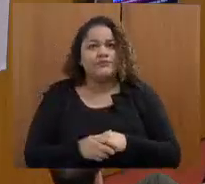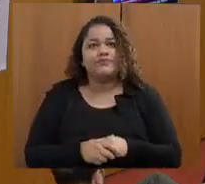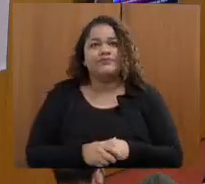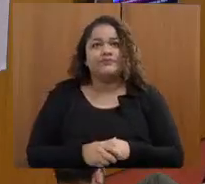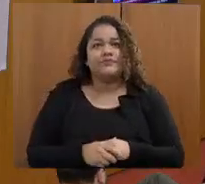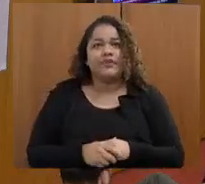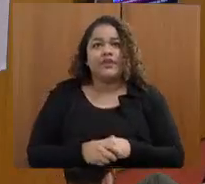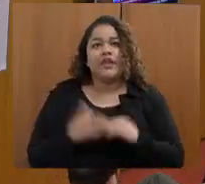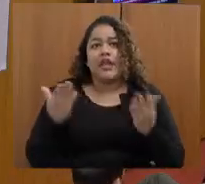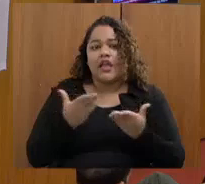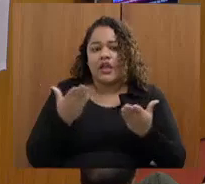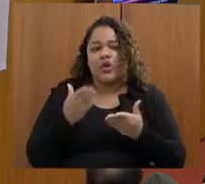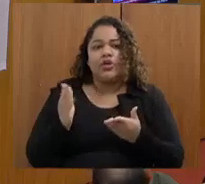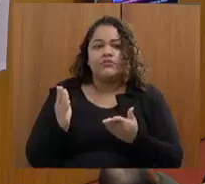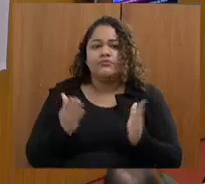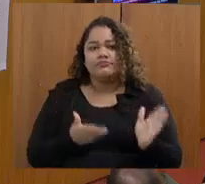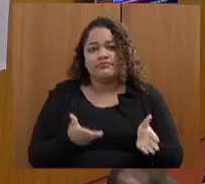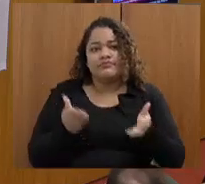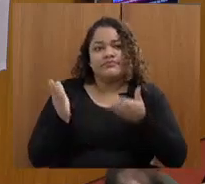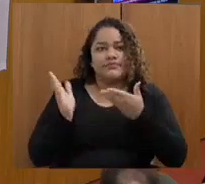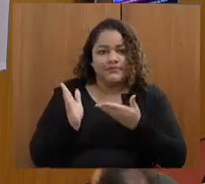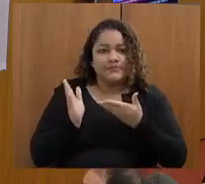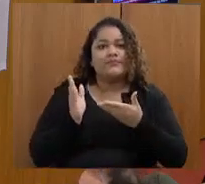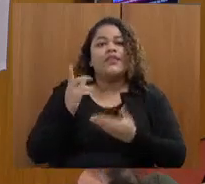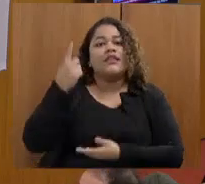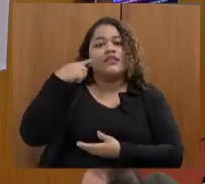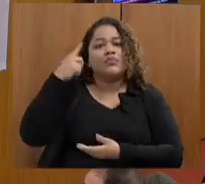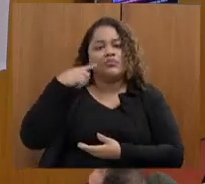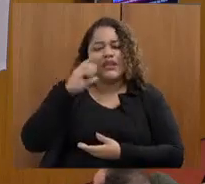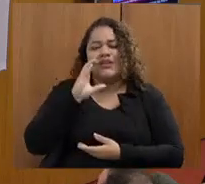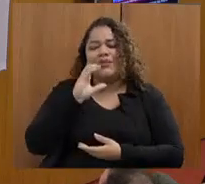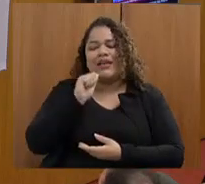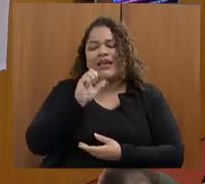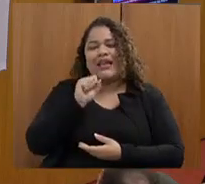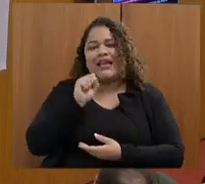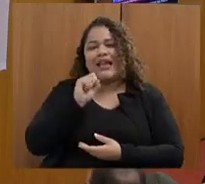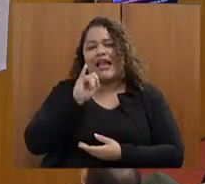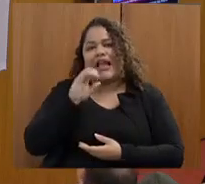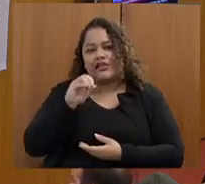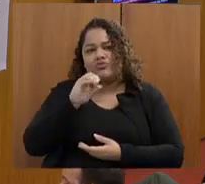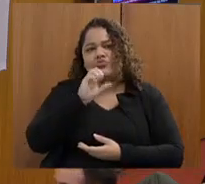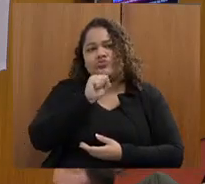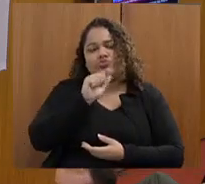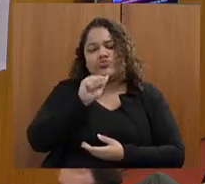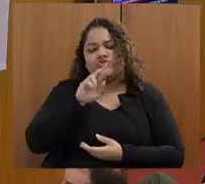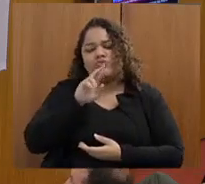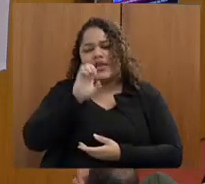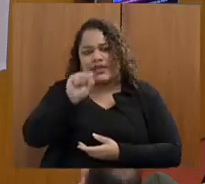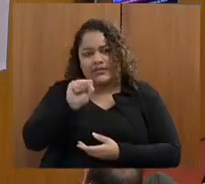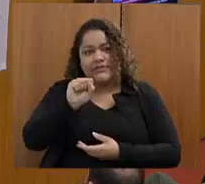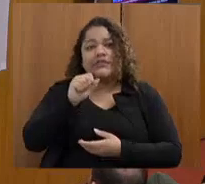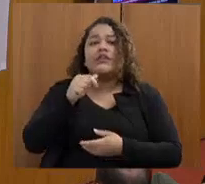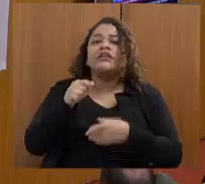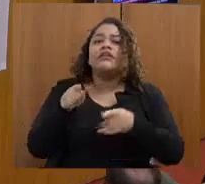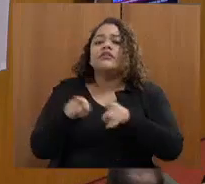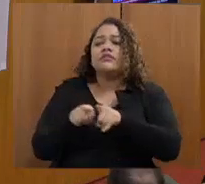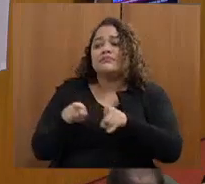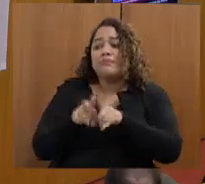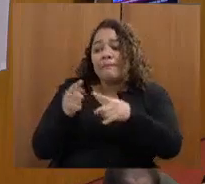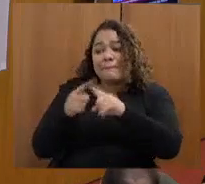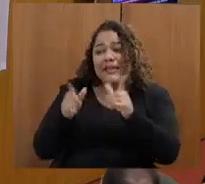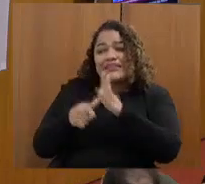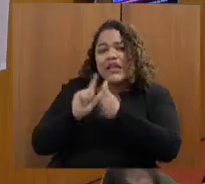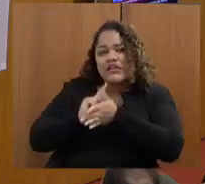ao Deputado Cássio Soares mas me permita Deputado grego da fundação também fazer um pedido